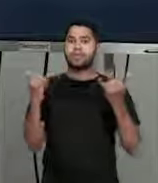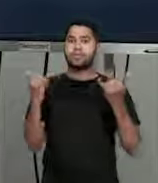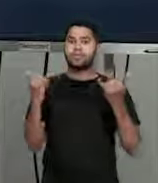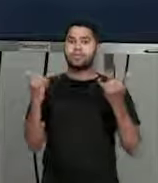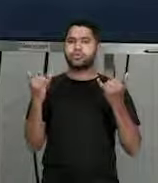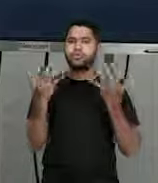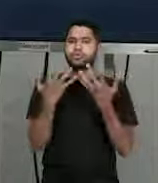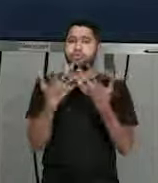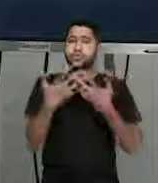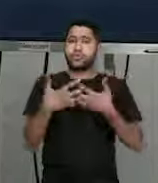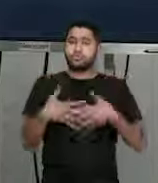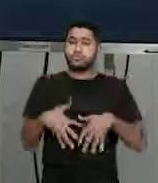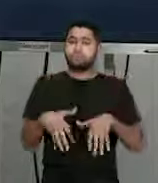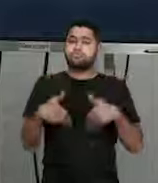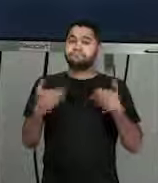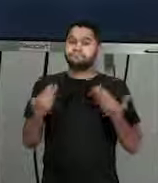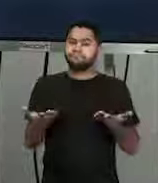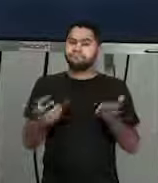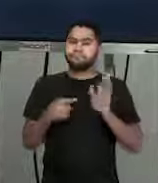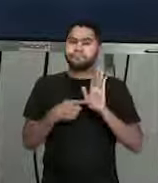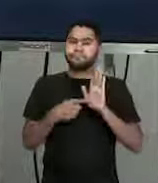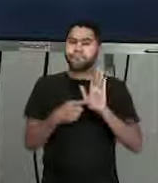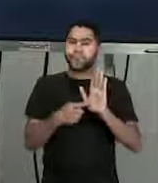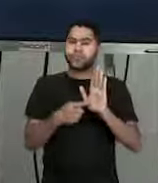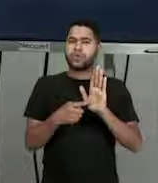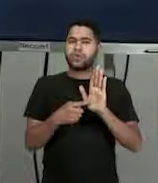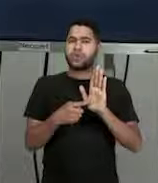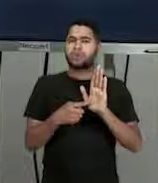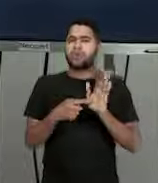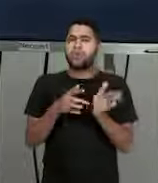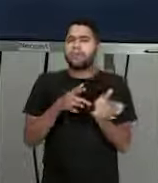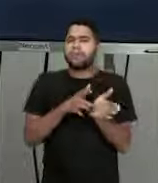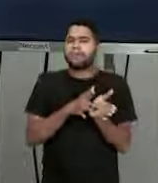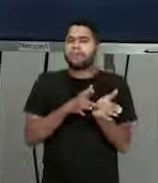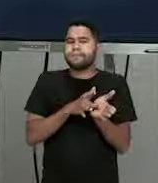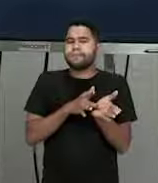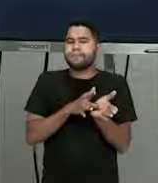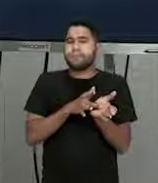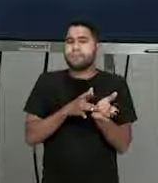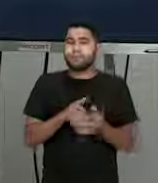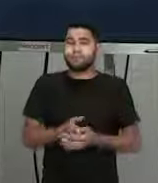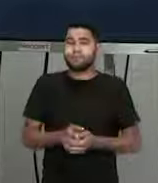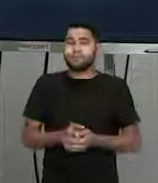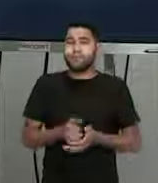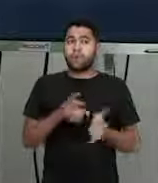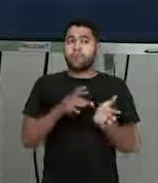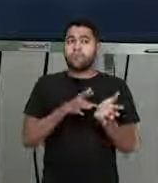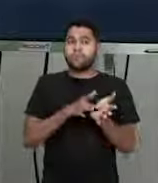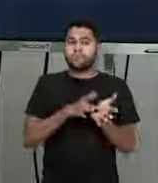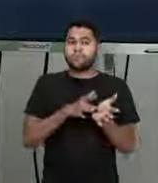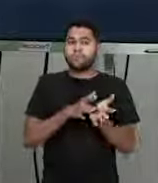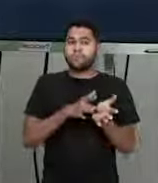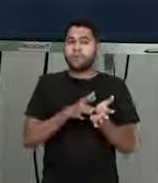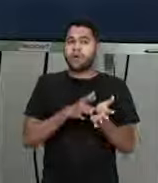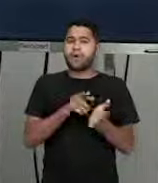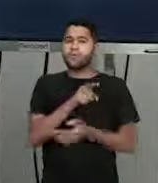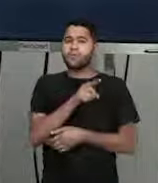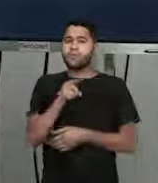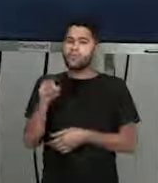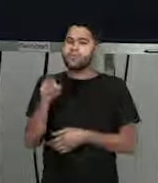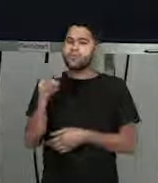mecânica. Para isso, eu vou te mostrar uma simulação. E com essa simulação, você